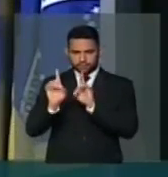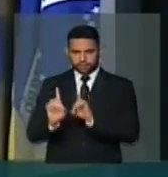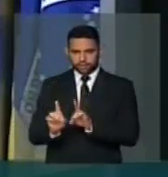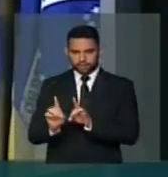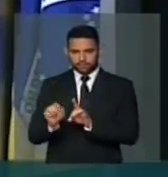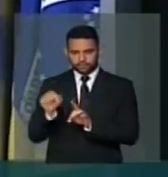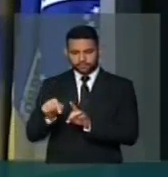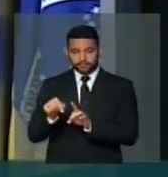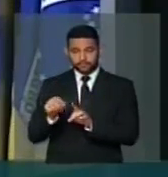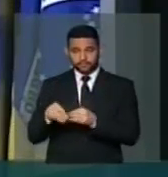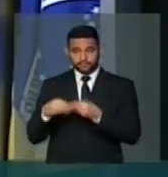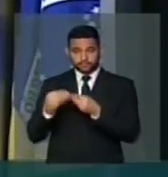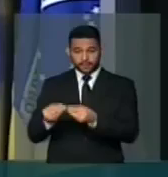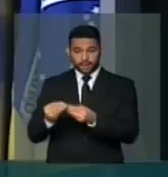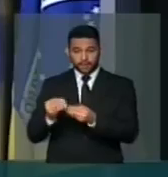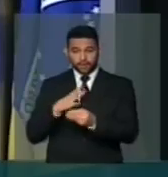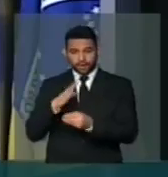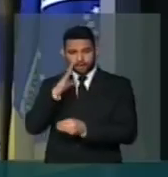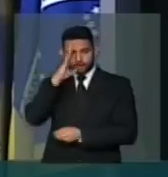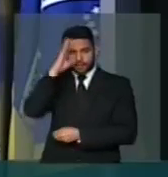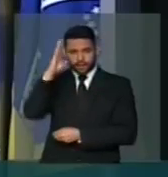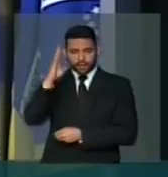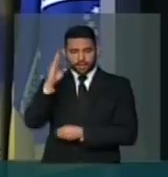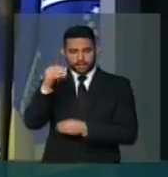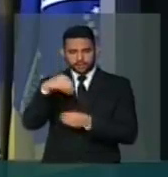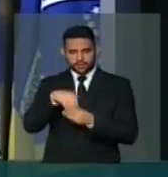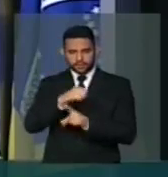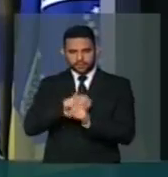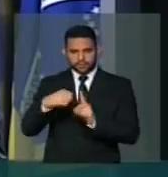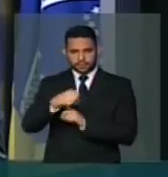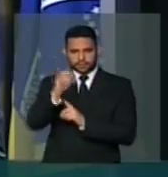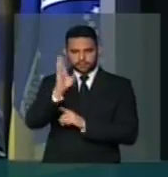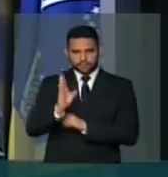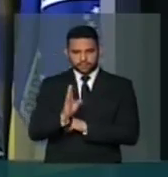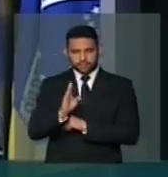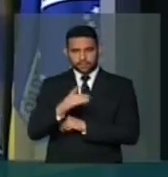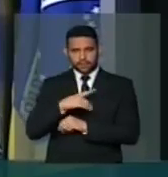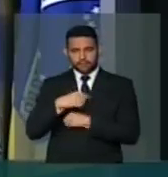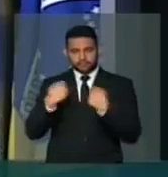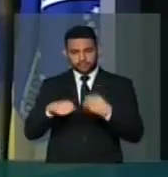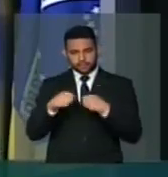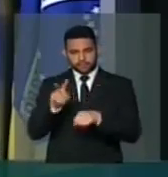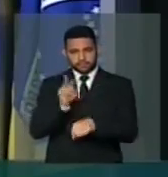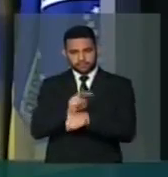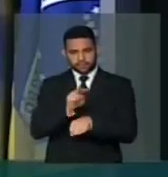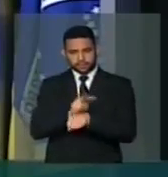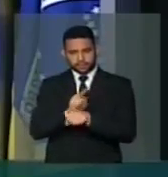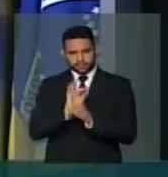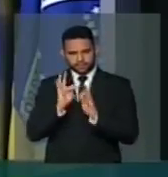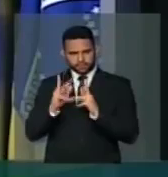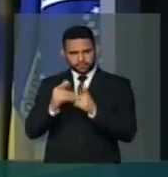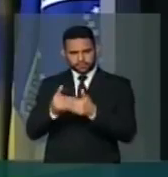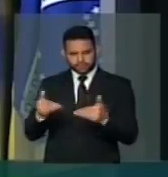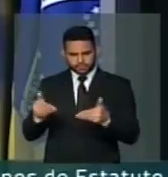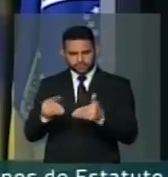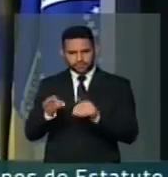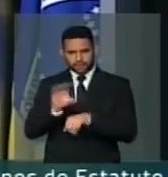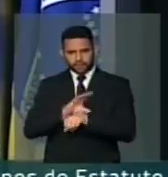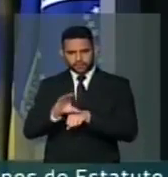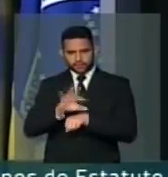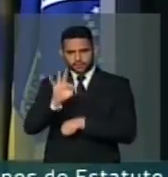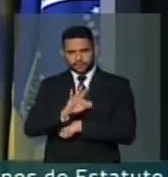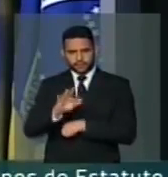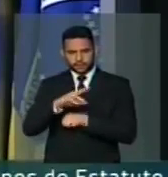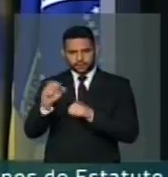direitos, colocando-os como prioridade da sociedade brasileira e merecedores de proteção integral. A Constituição